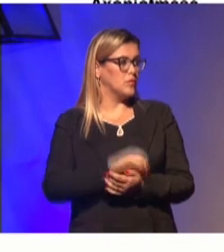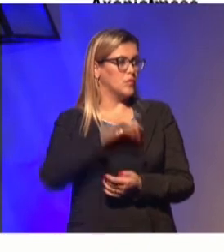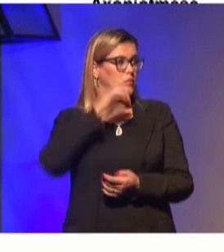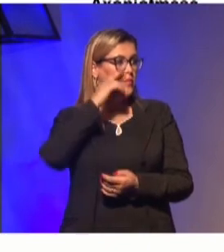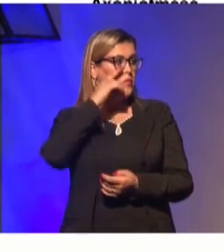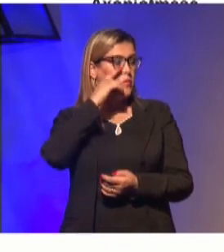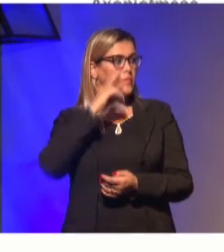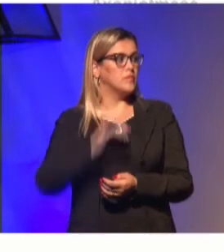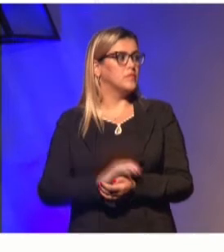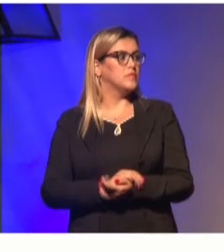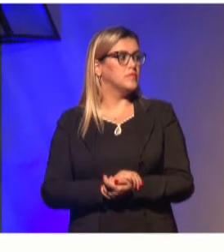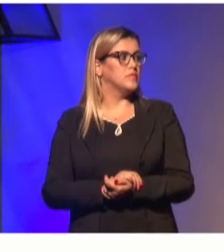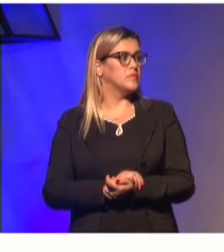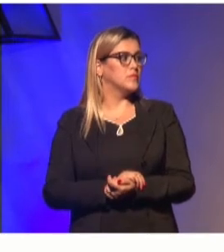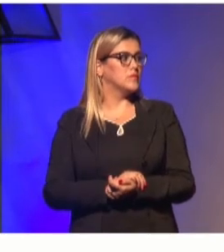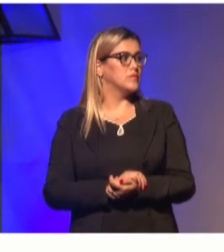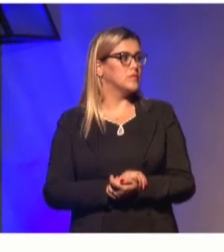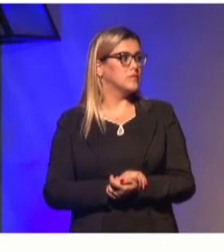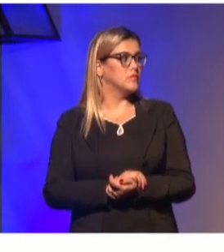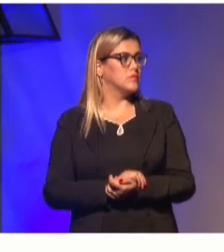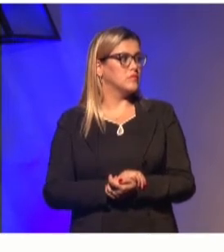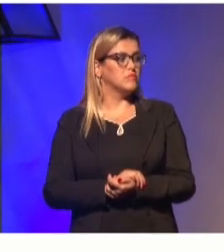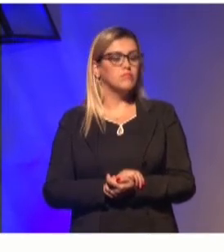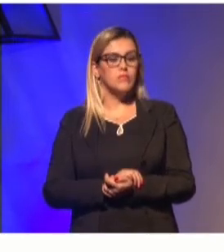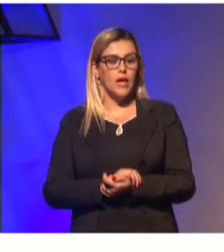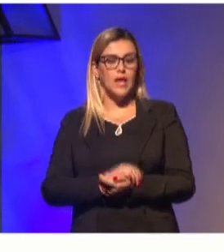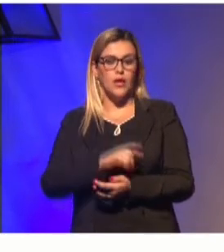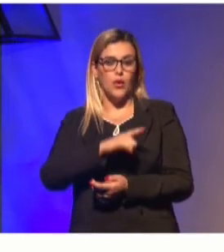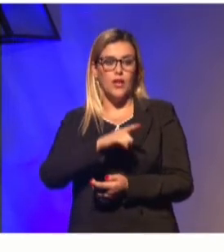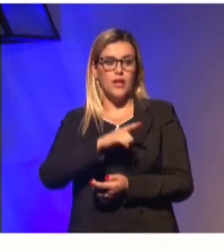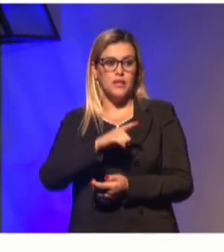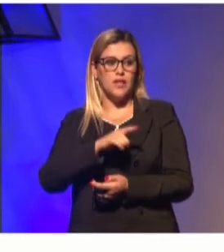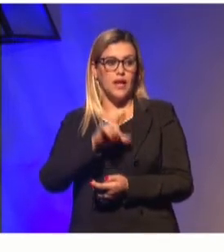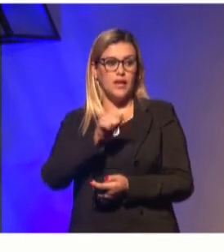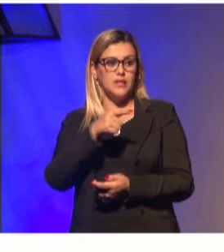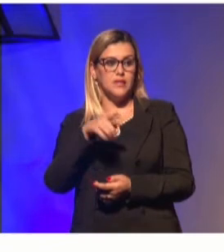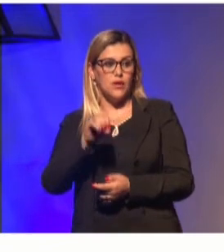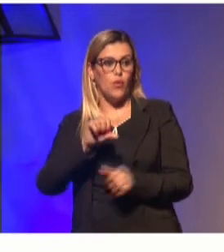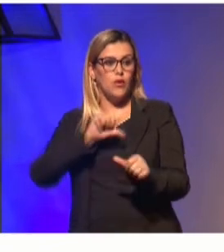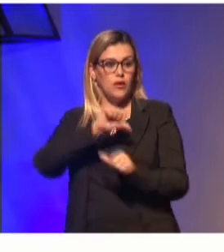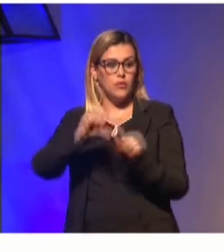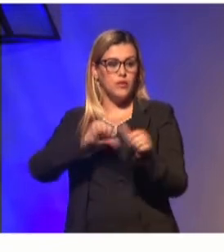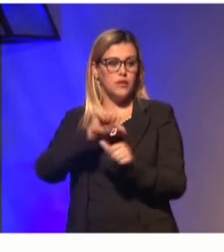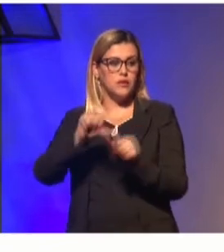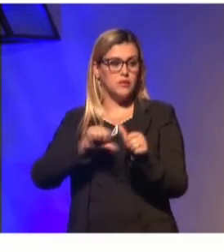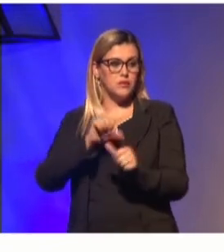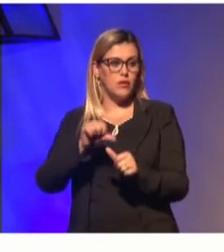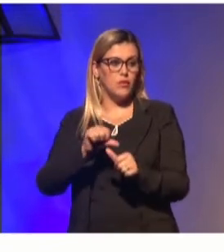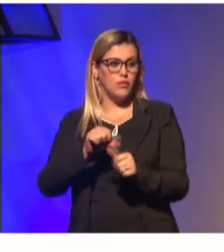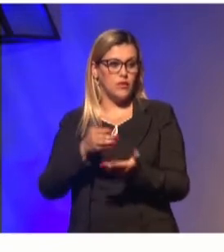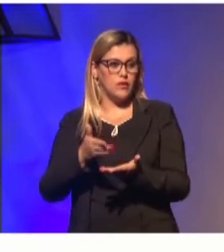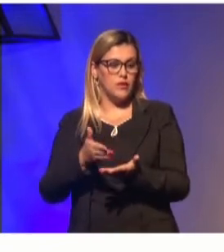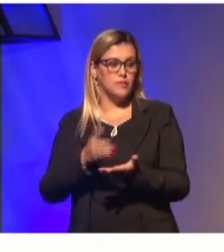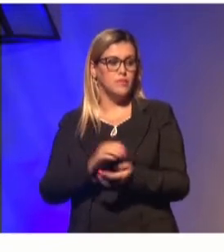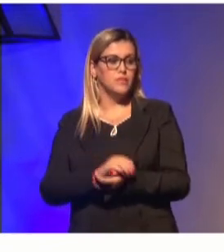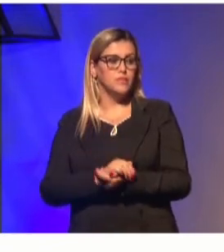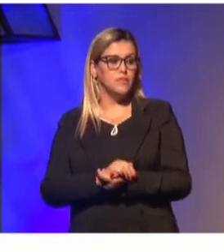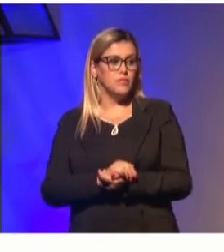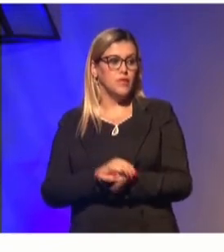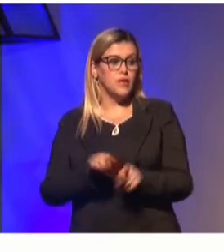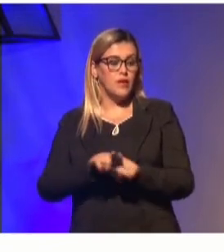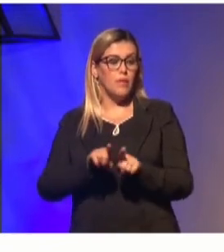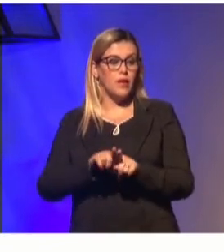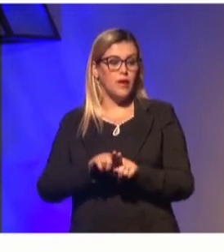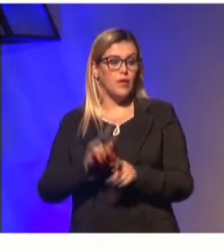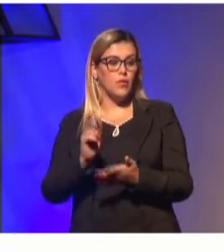esqueleto neural. Então, a lesão nervosa periférica, né, leva a alterações no meu núcleo, e isso faz com